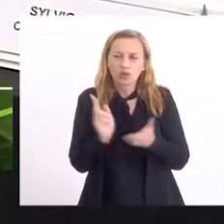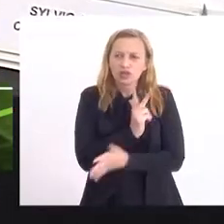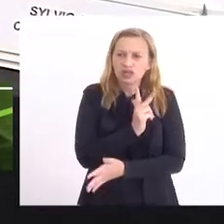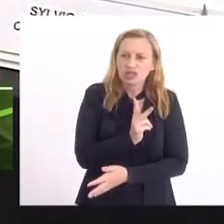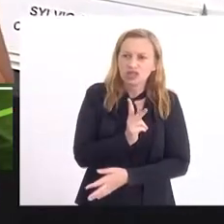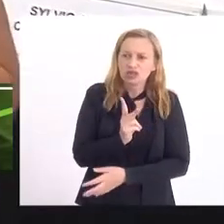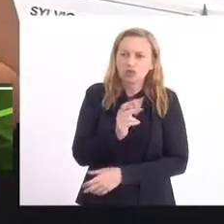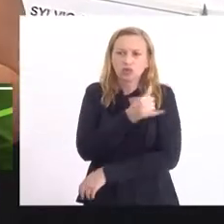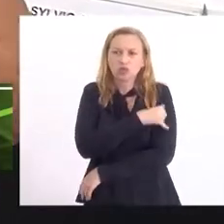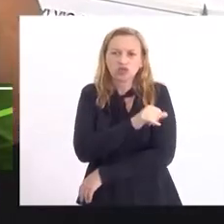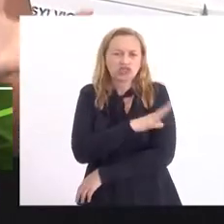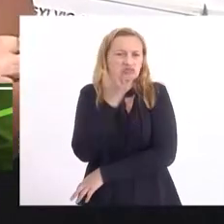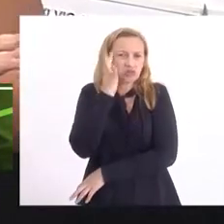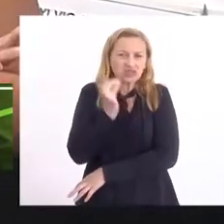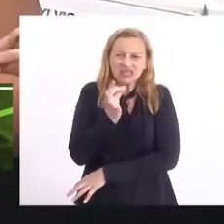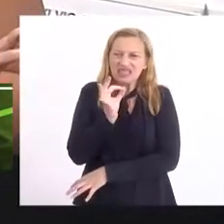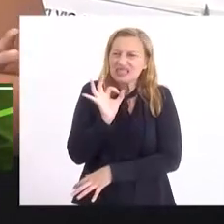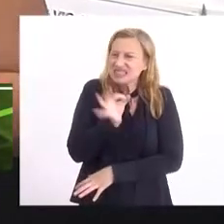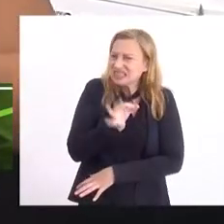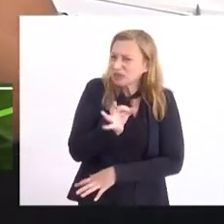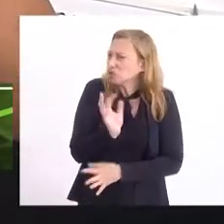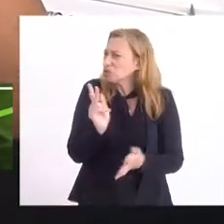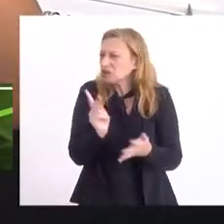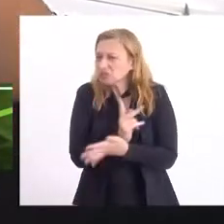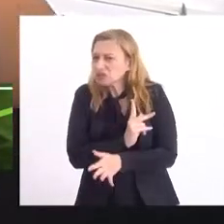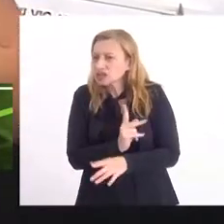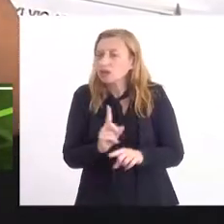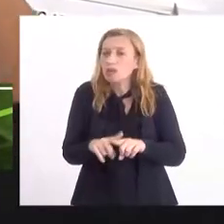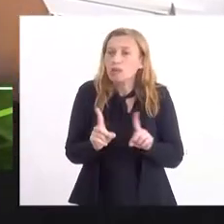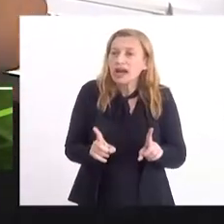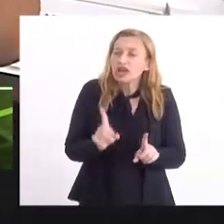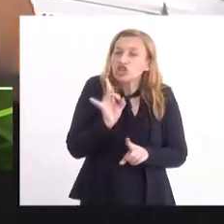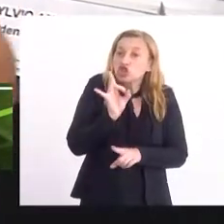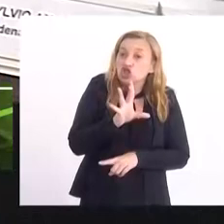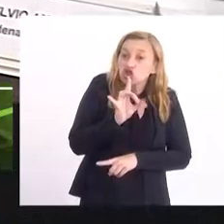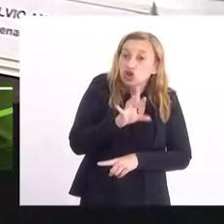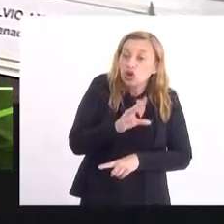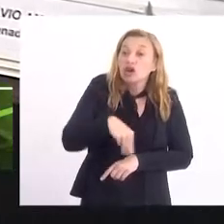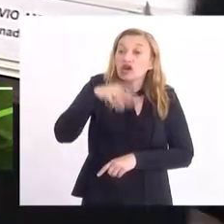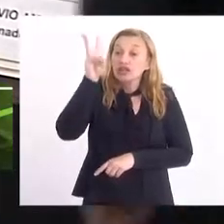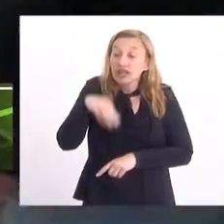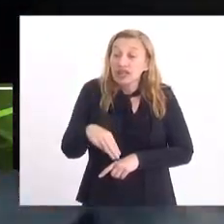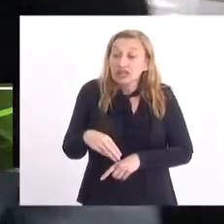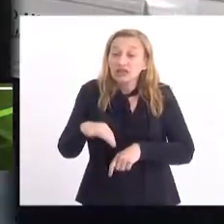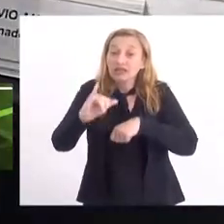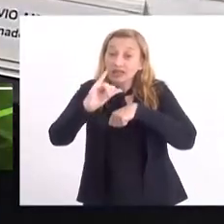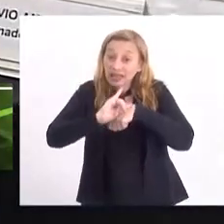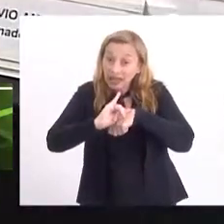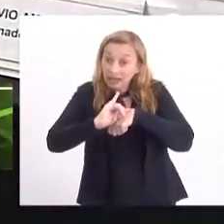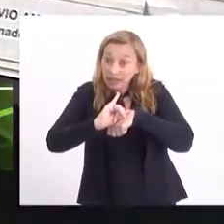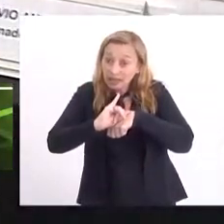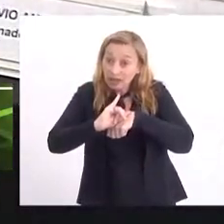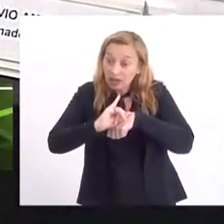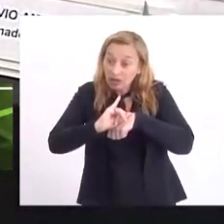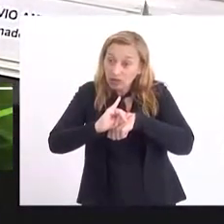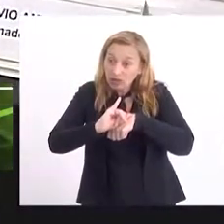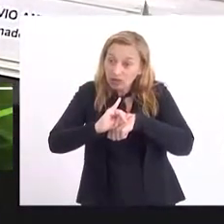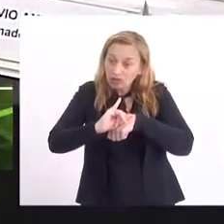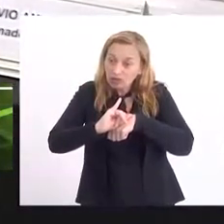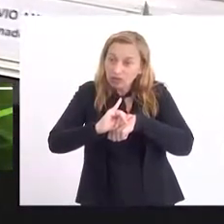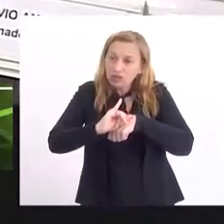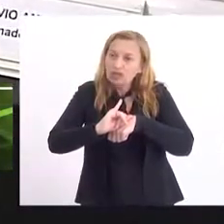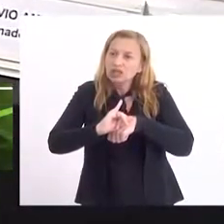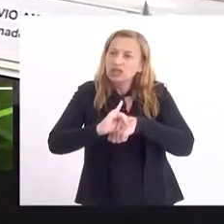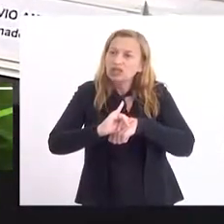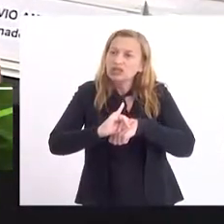gente não sabe exatamente e que somente quem estava na capital, né, somente